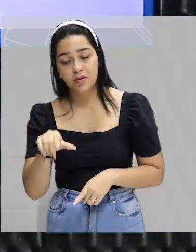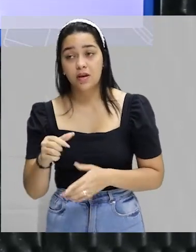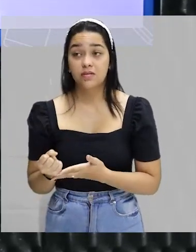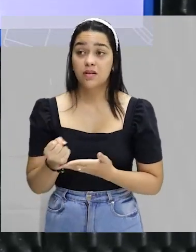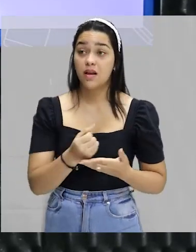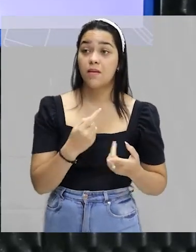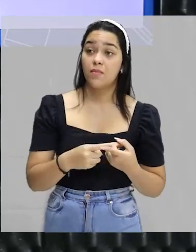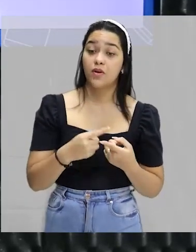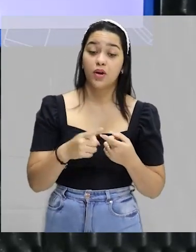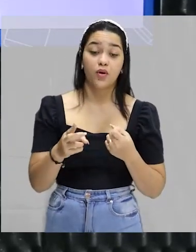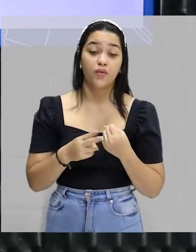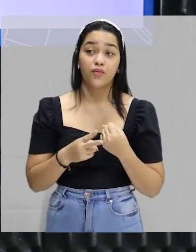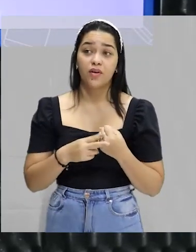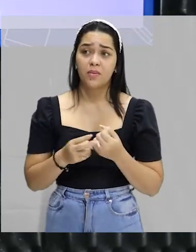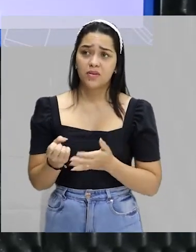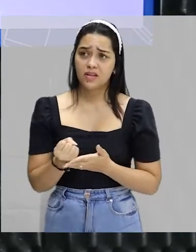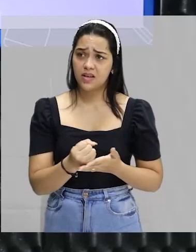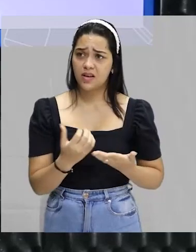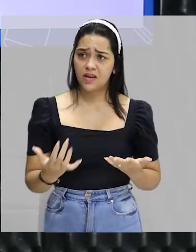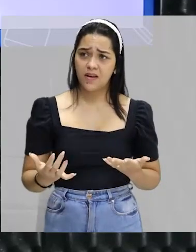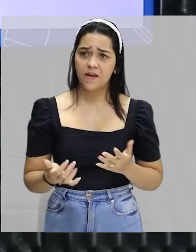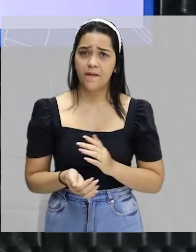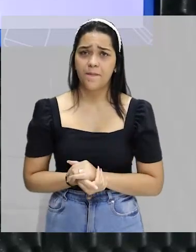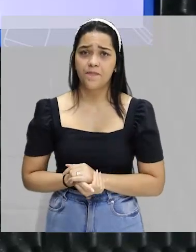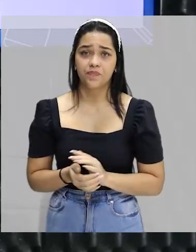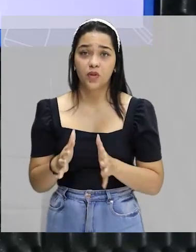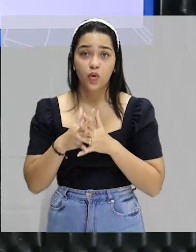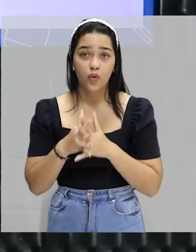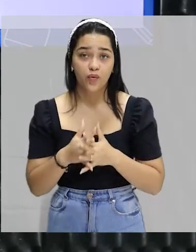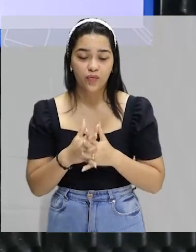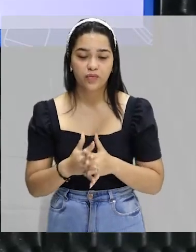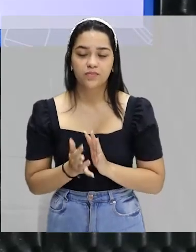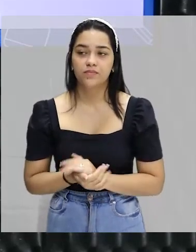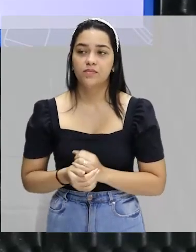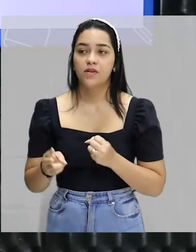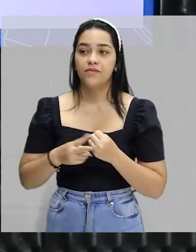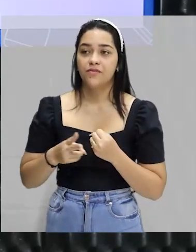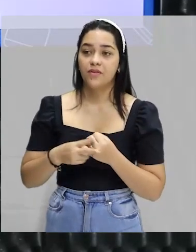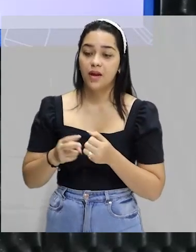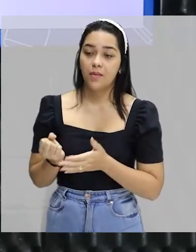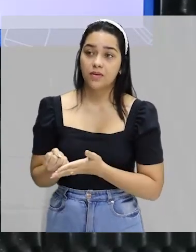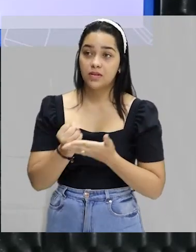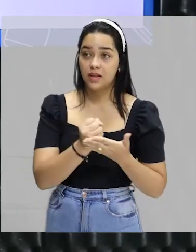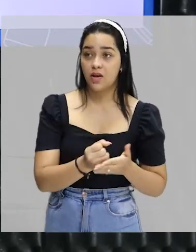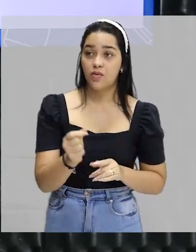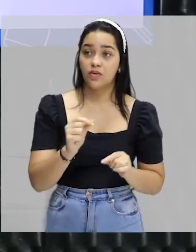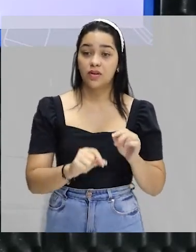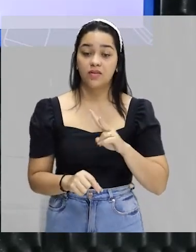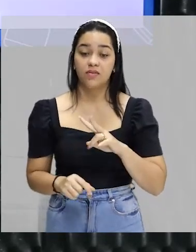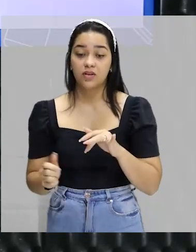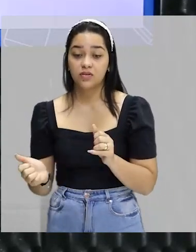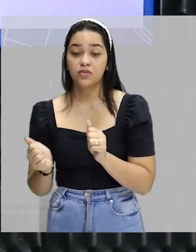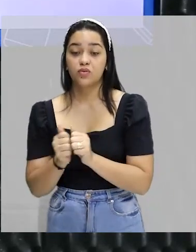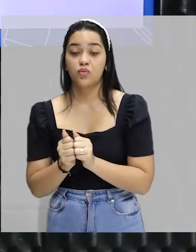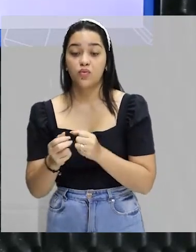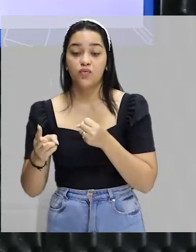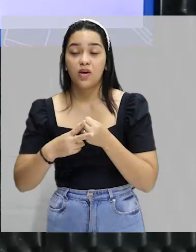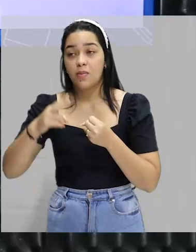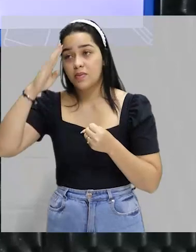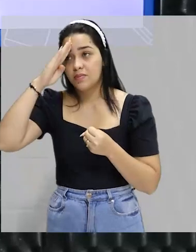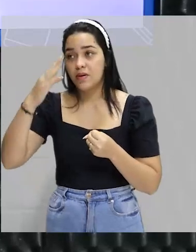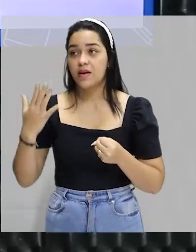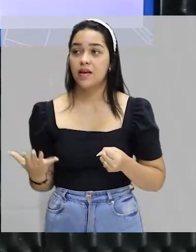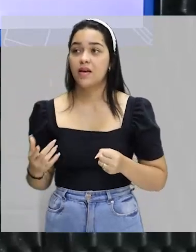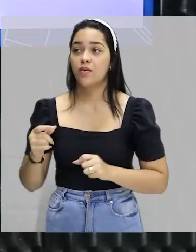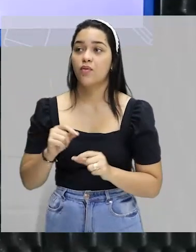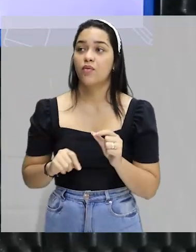porque é o verbo auxiliar. Interessante. Pelo amor de Deus, não vão confundir. Verbo auxiliar é aquele que vai acompanhar o verbo principal. Nesse caso, o verbo